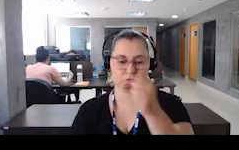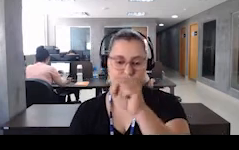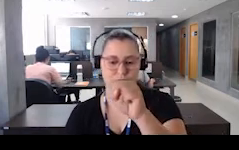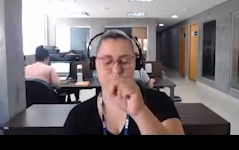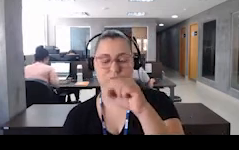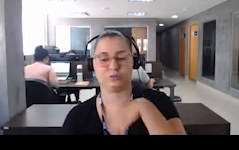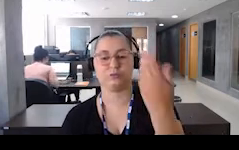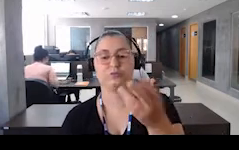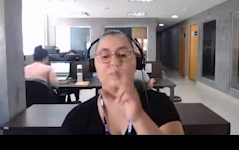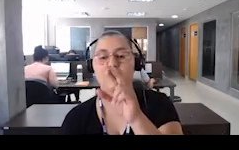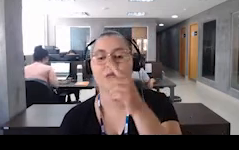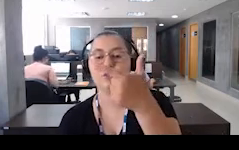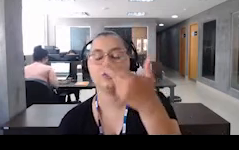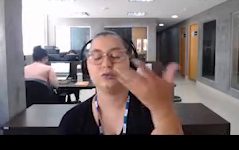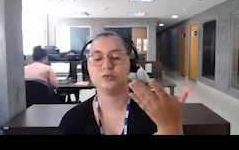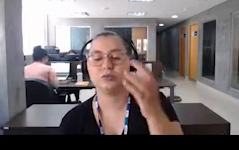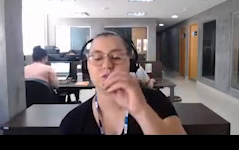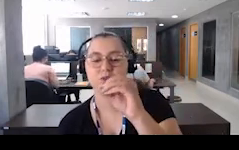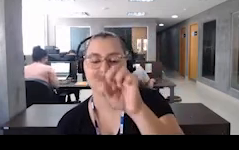0,3748. R2, quem que é?